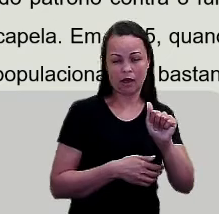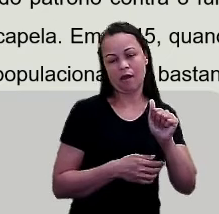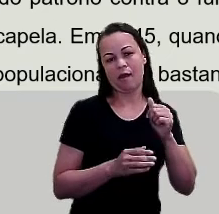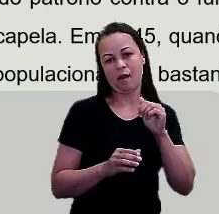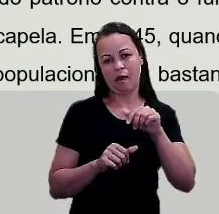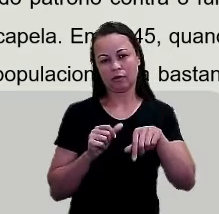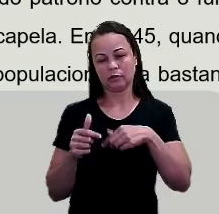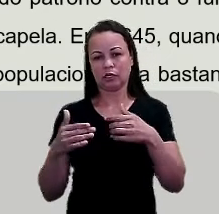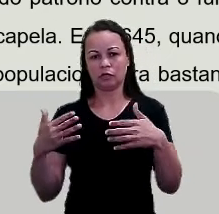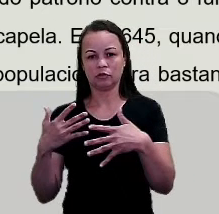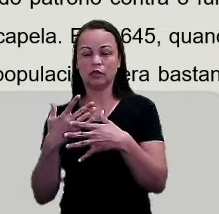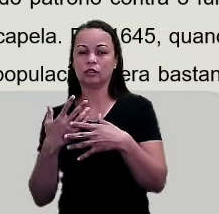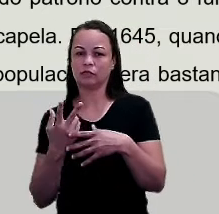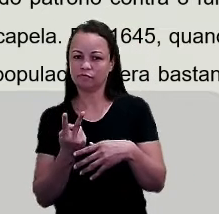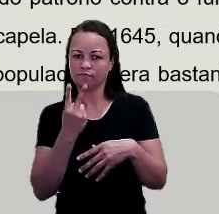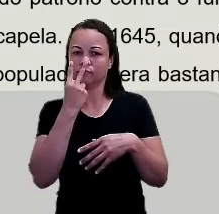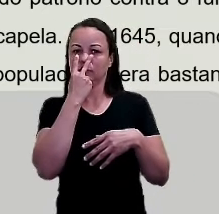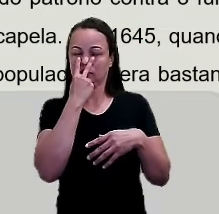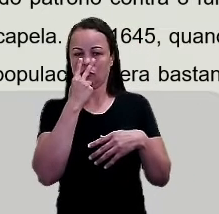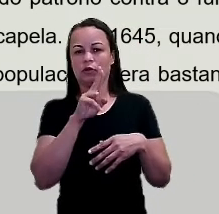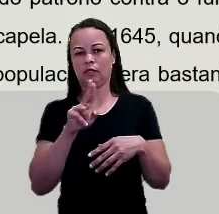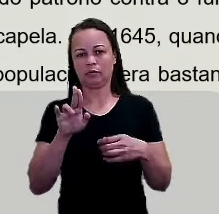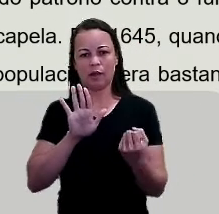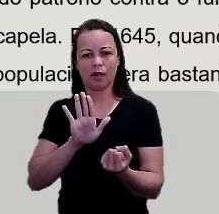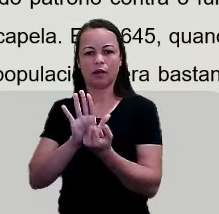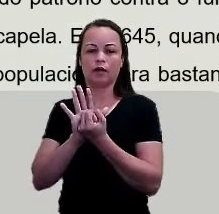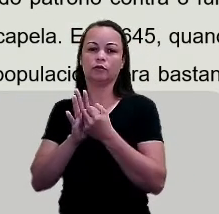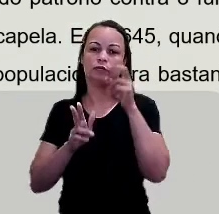Santo Antão. Marcamos a história do Brasil.